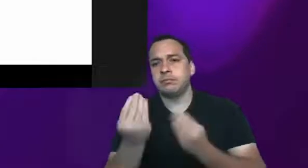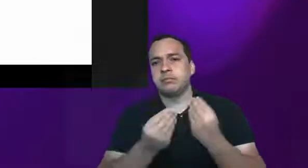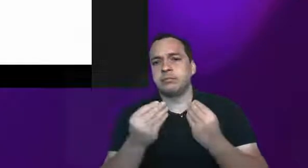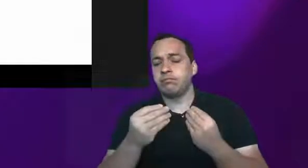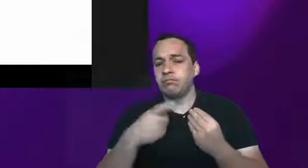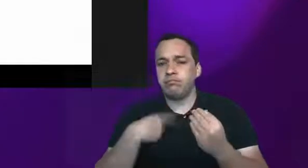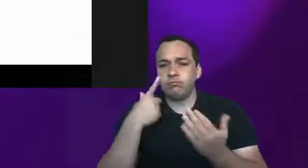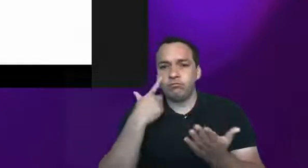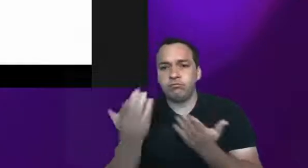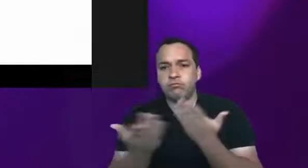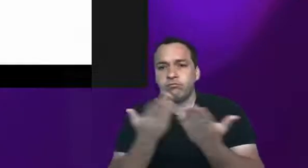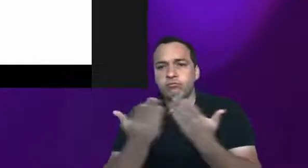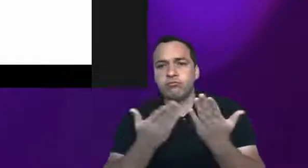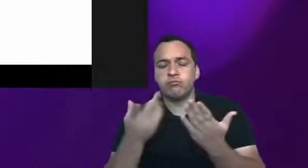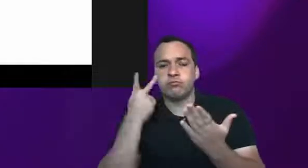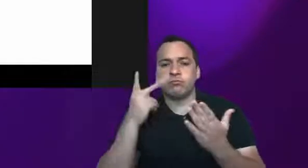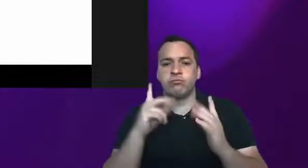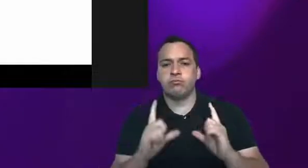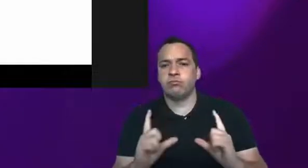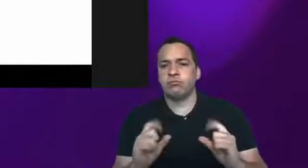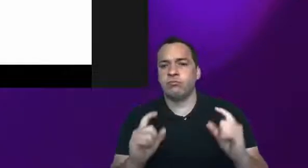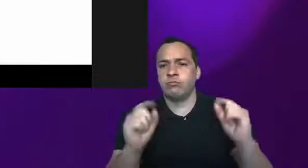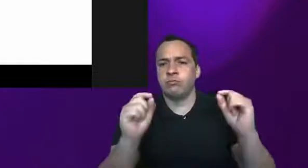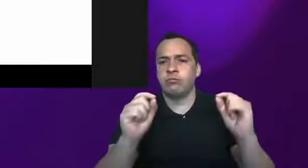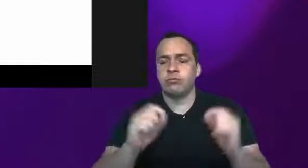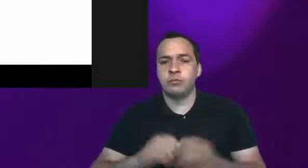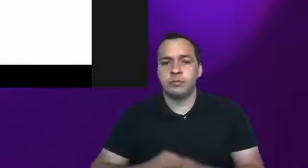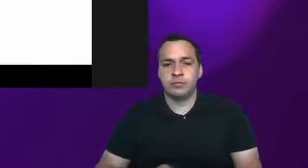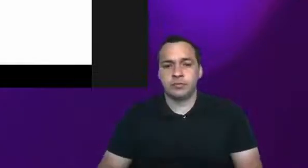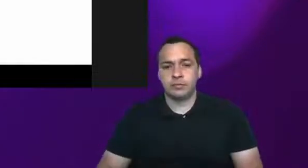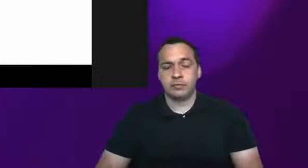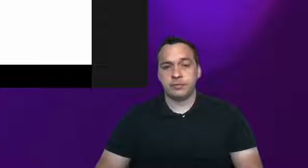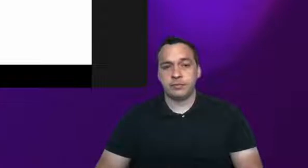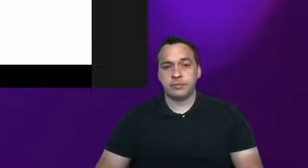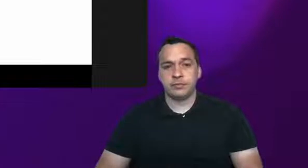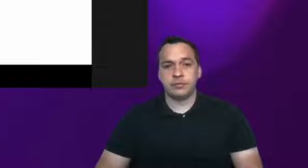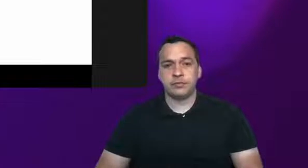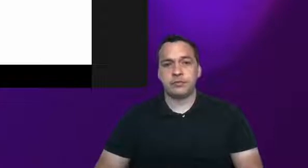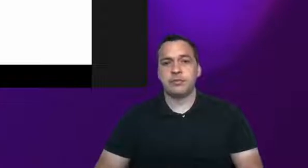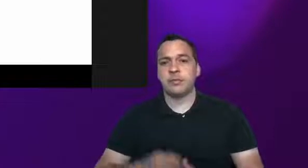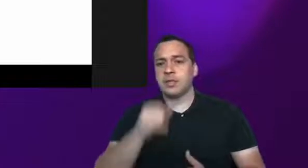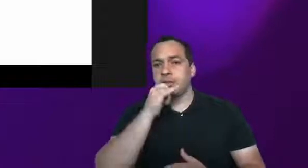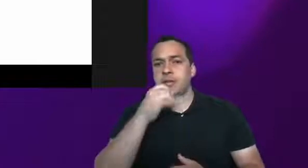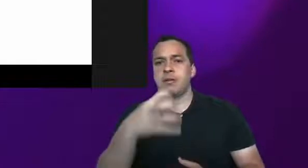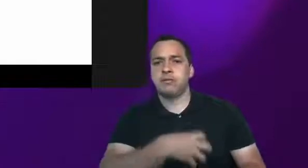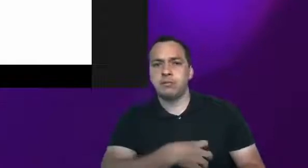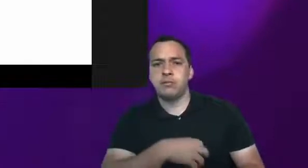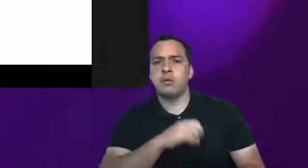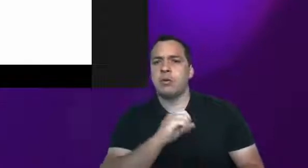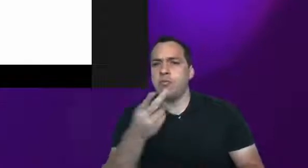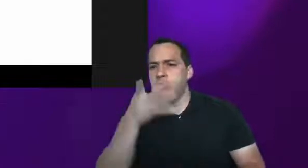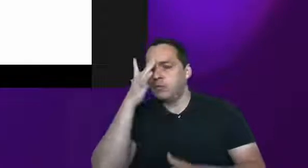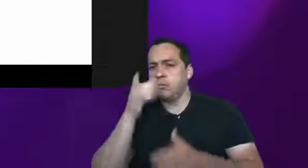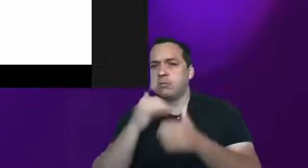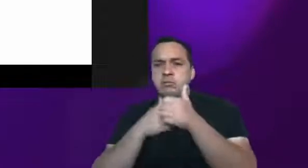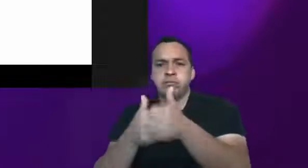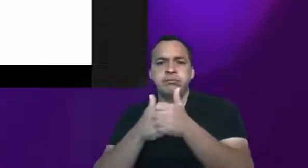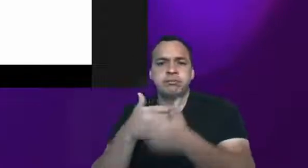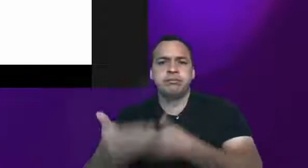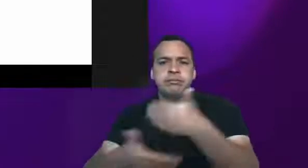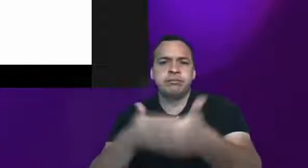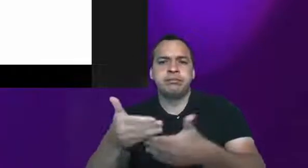de sobrevivência dos doentes que foram transplantados e dos doentes que apenas fizeram quimioterapia. Um dos